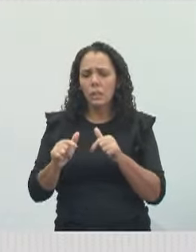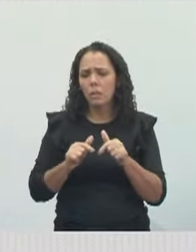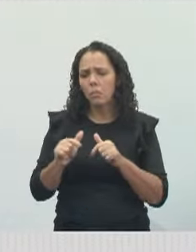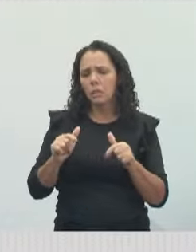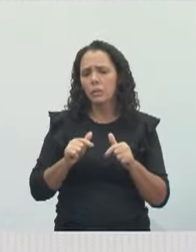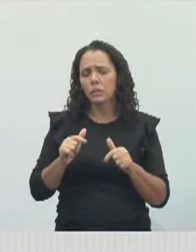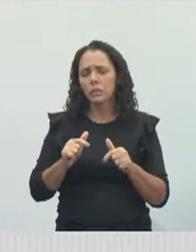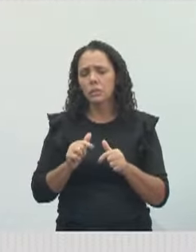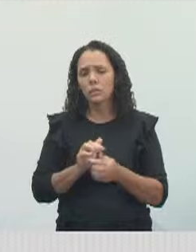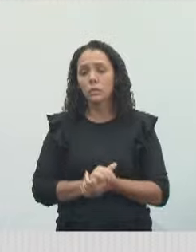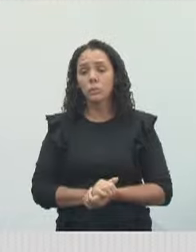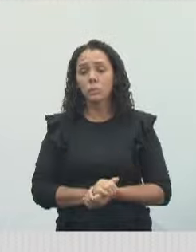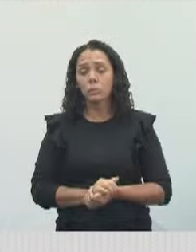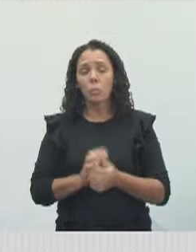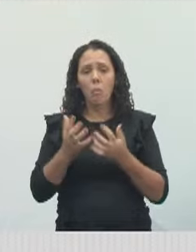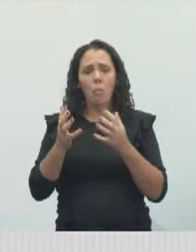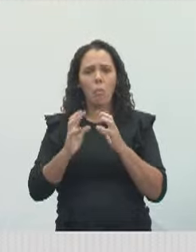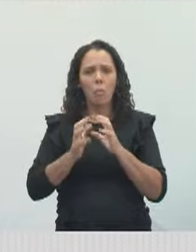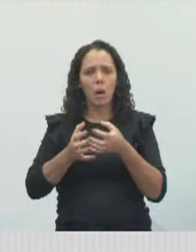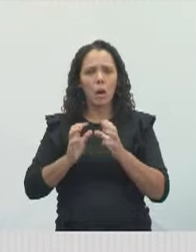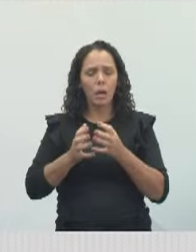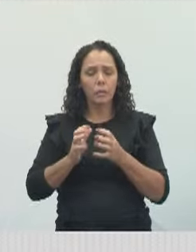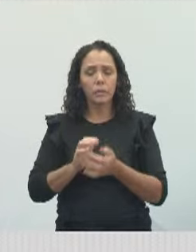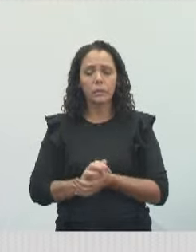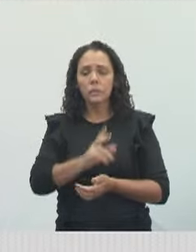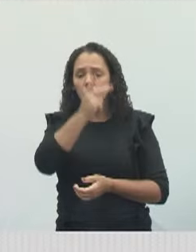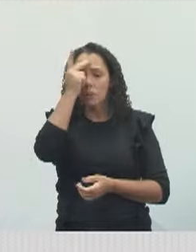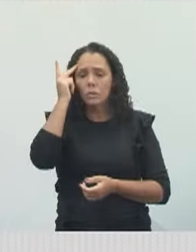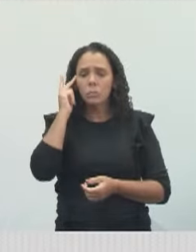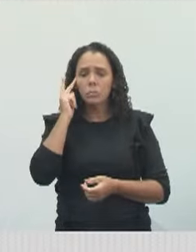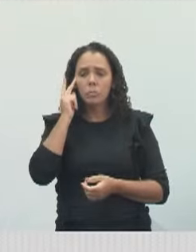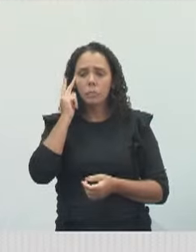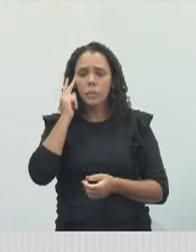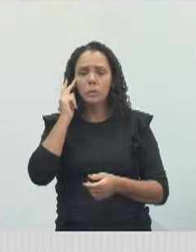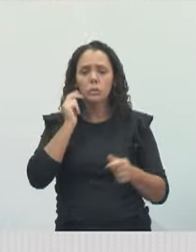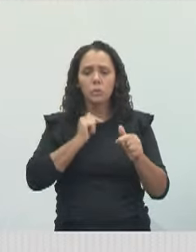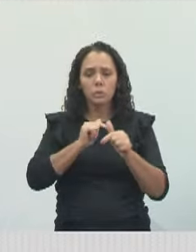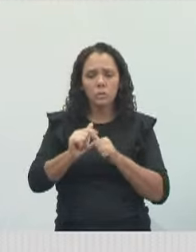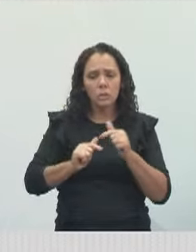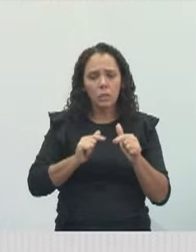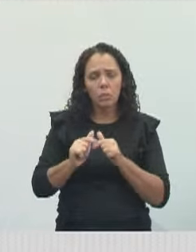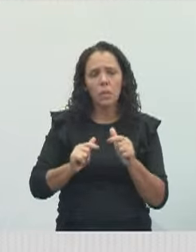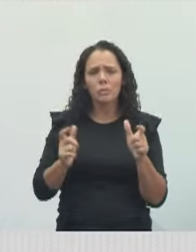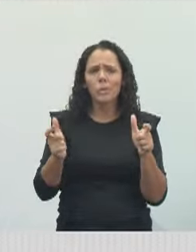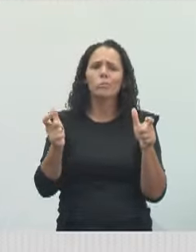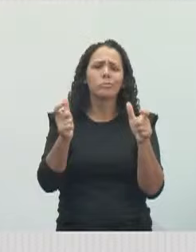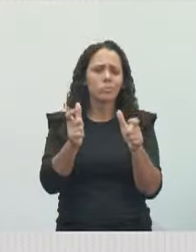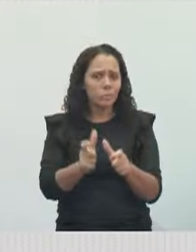Tem muito pouca máquina, muito pouca gente empreendida nesse trabalho.